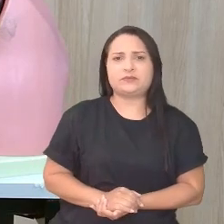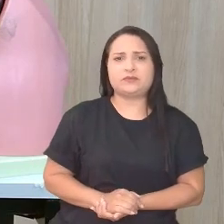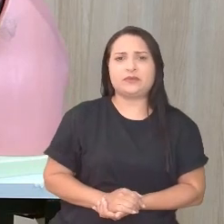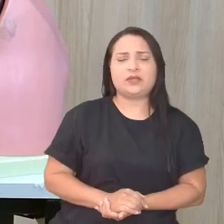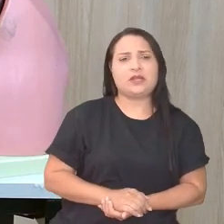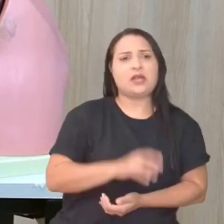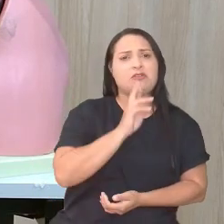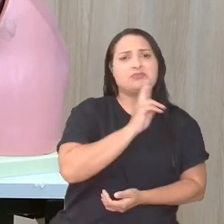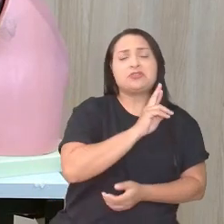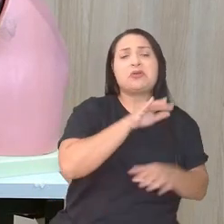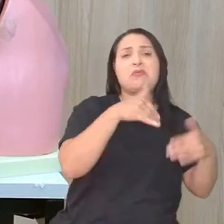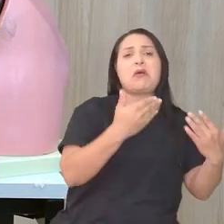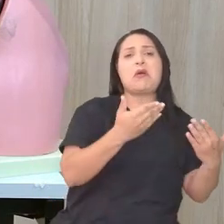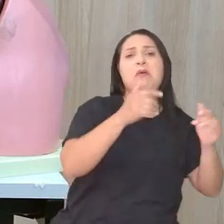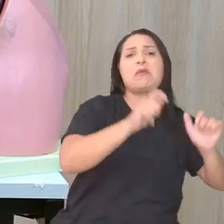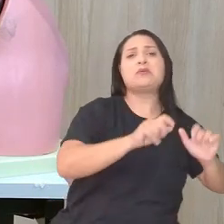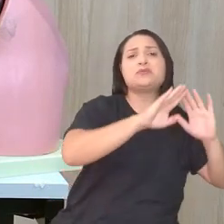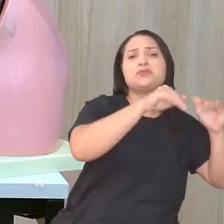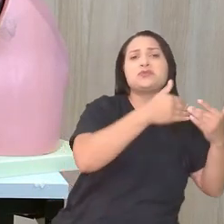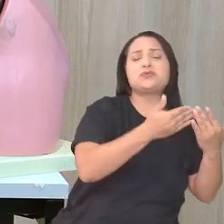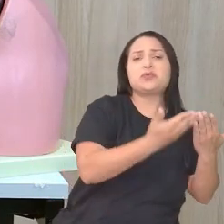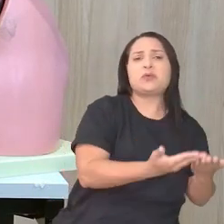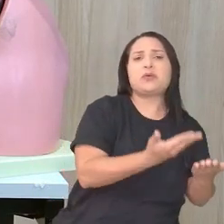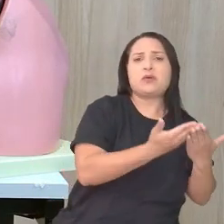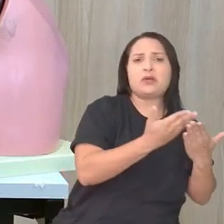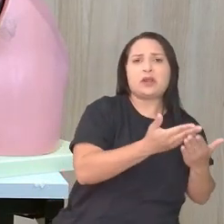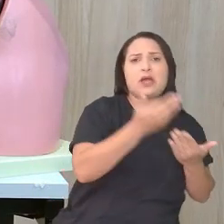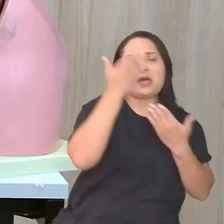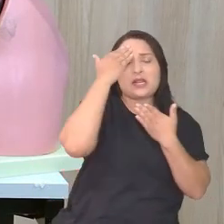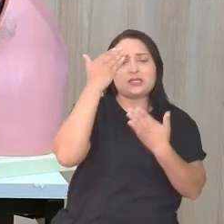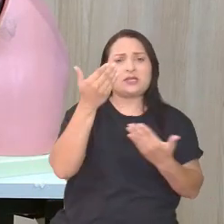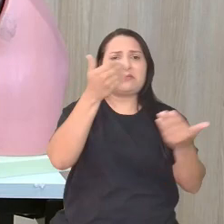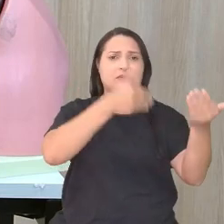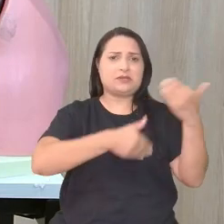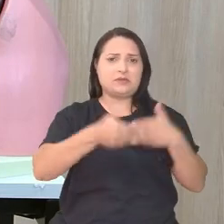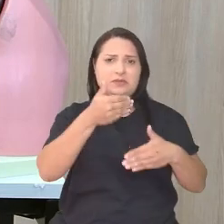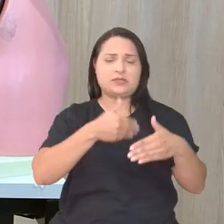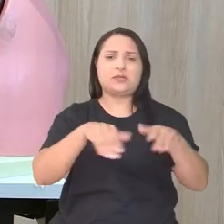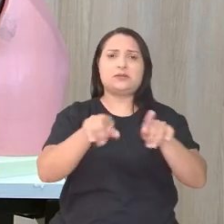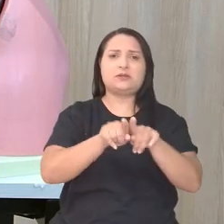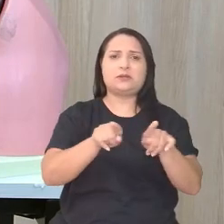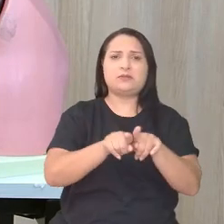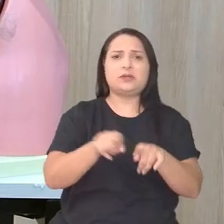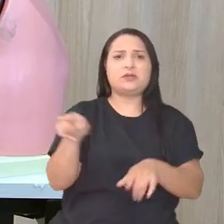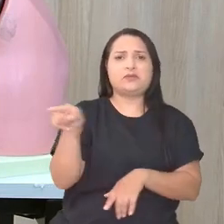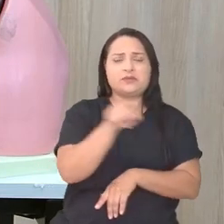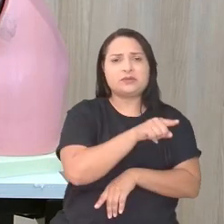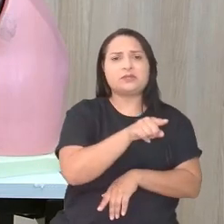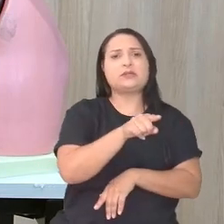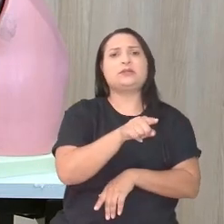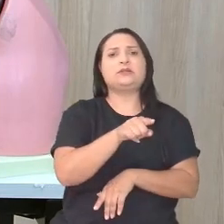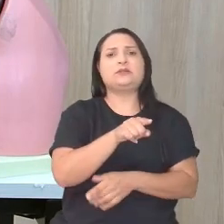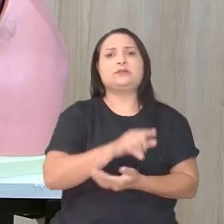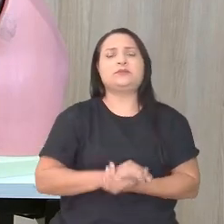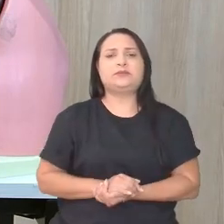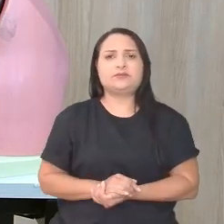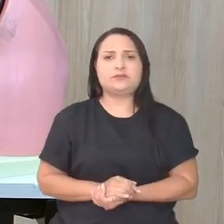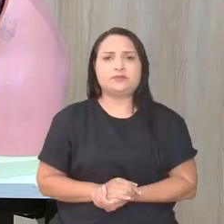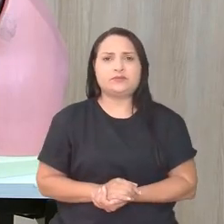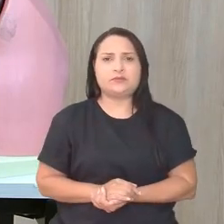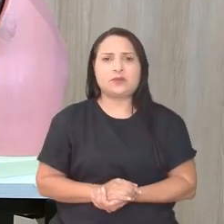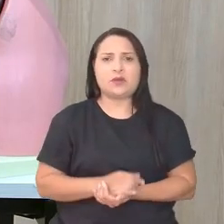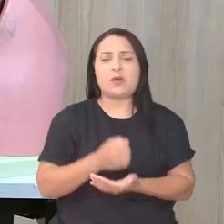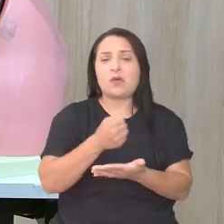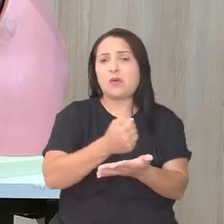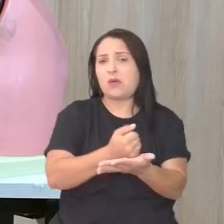escola de vocês, para que a gente possa agradecer aqui a participação, não só, né, de vocês, mas principalmente o